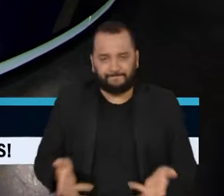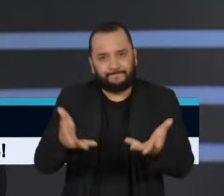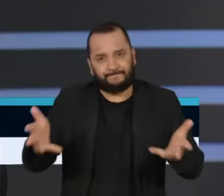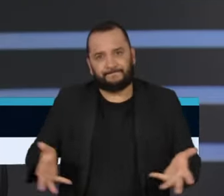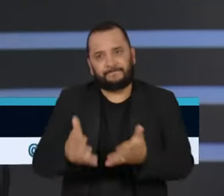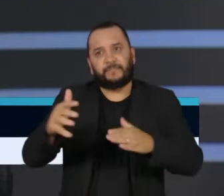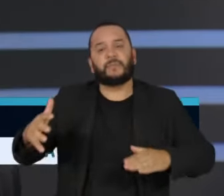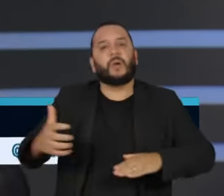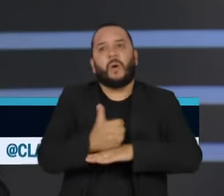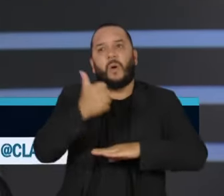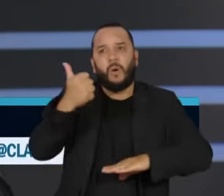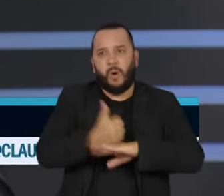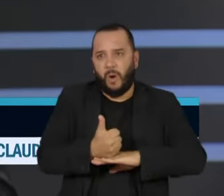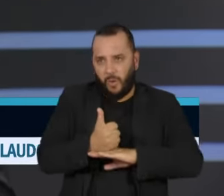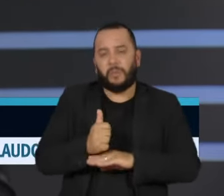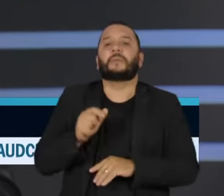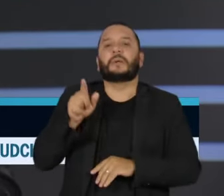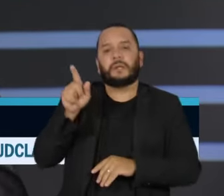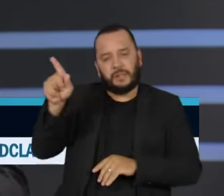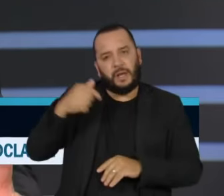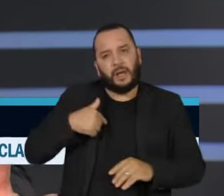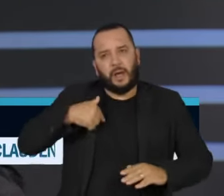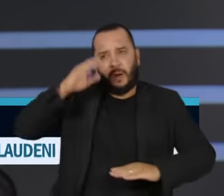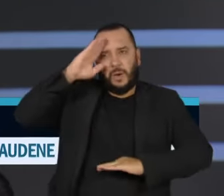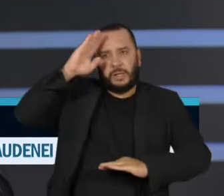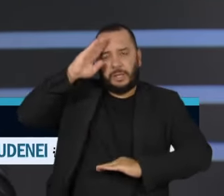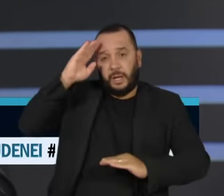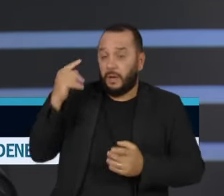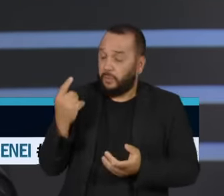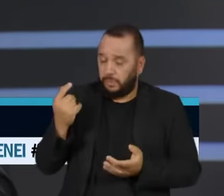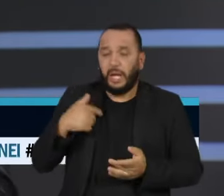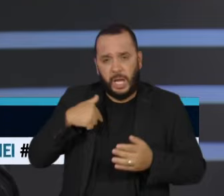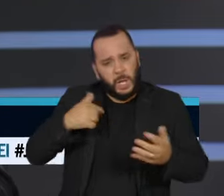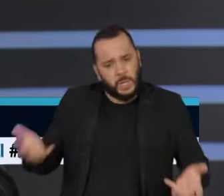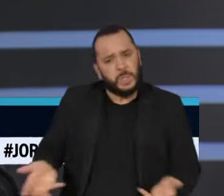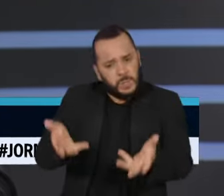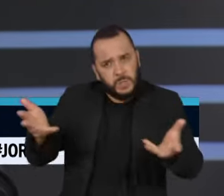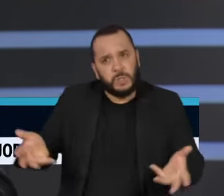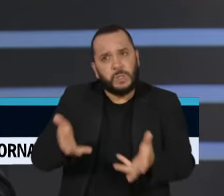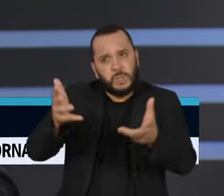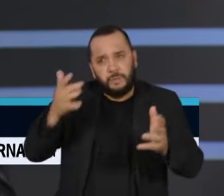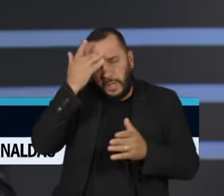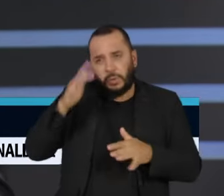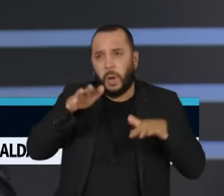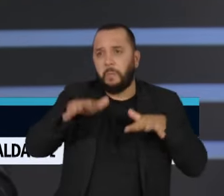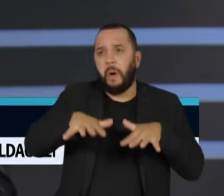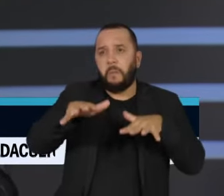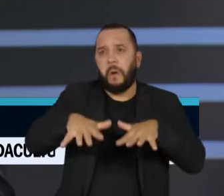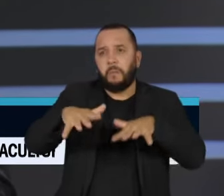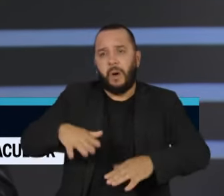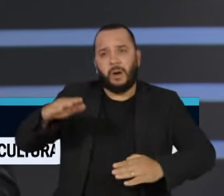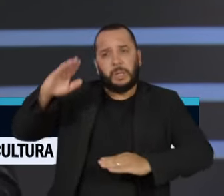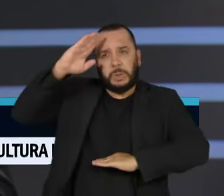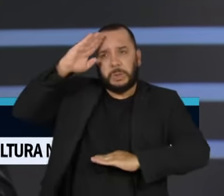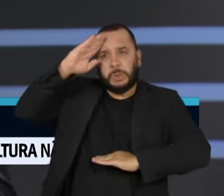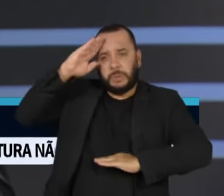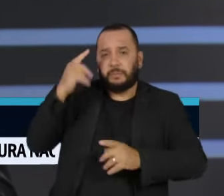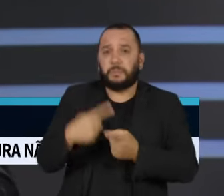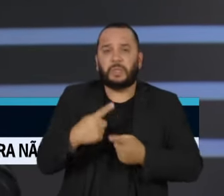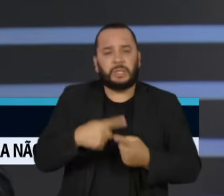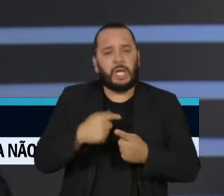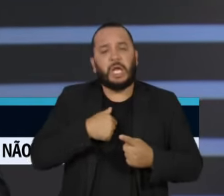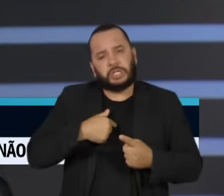na porta de quartéis, de equipamentos militares, foram cultivados pelo presidente ao longo do tempo, que incutiu na cabeça de um monte de gente, de que as eleições tinham